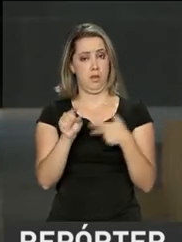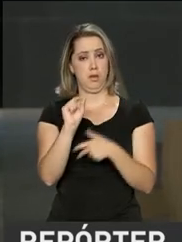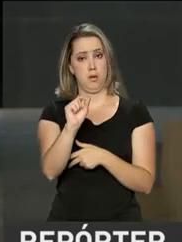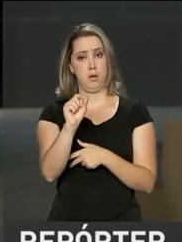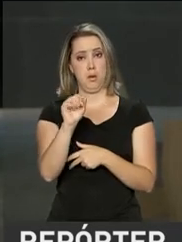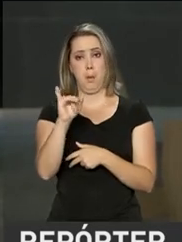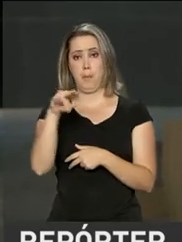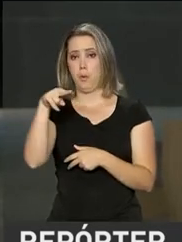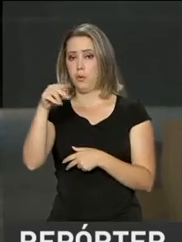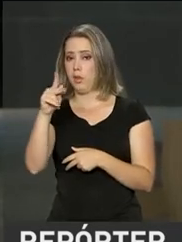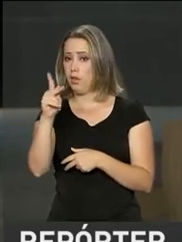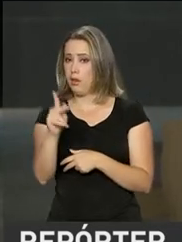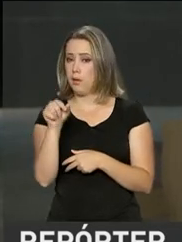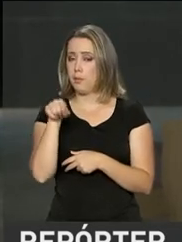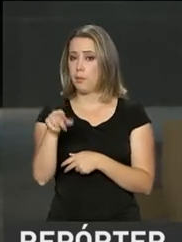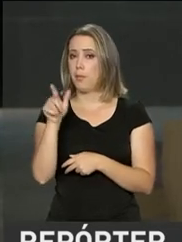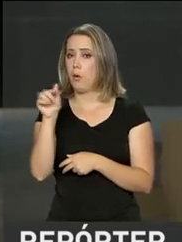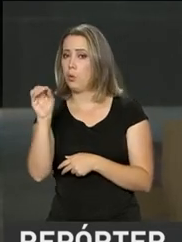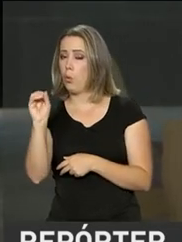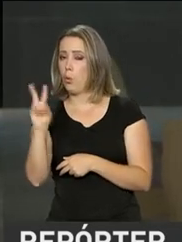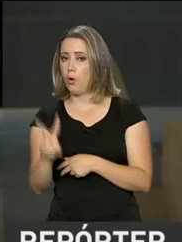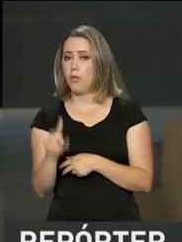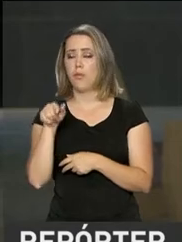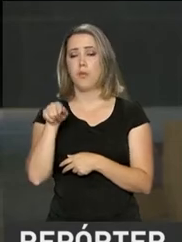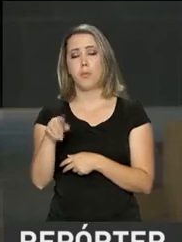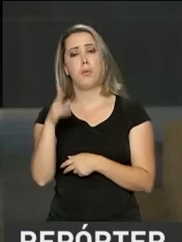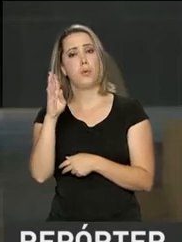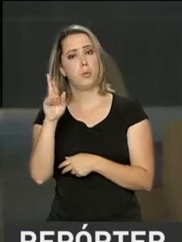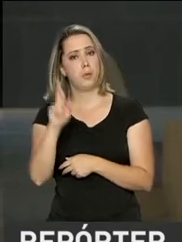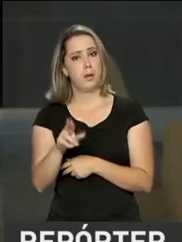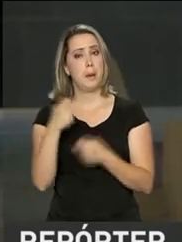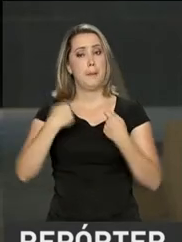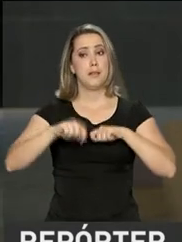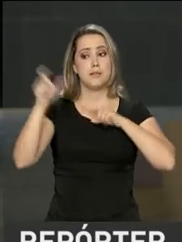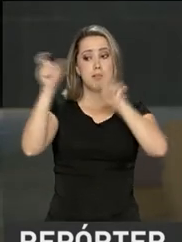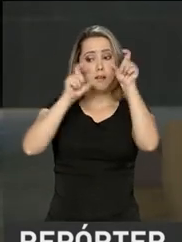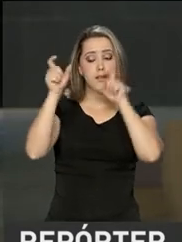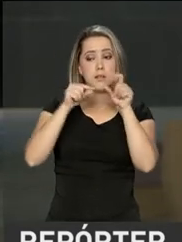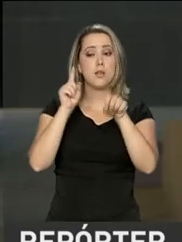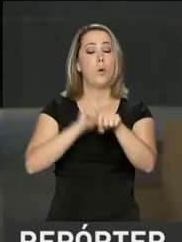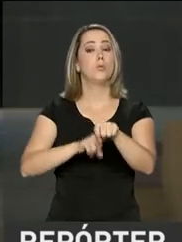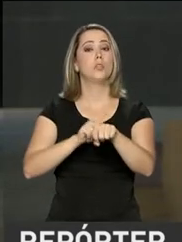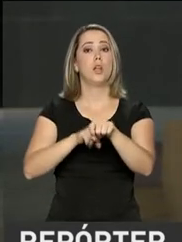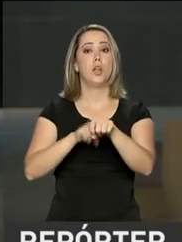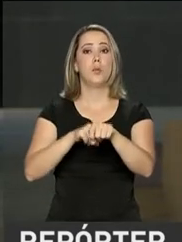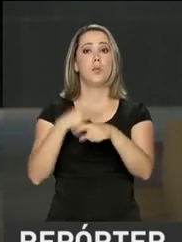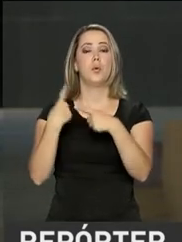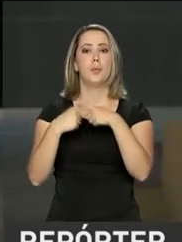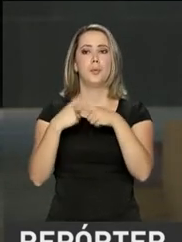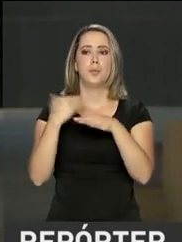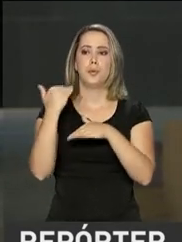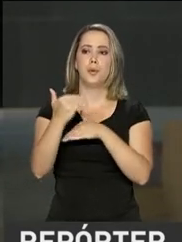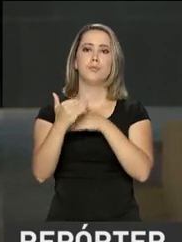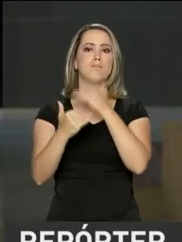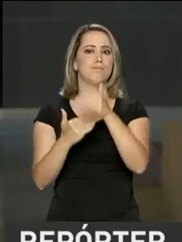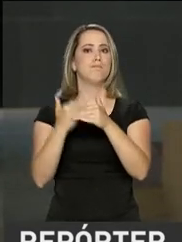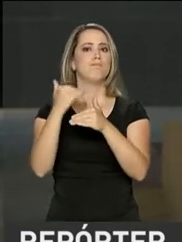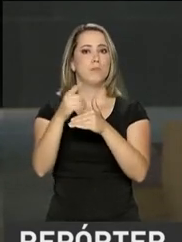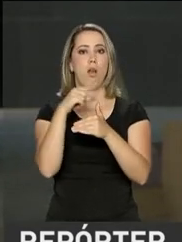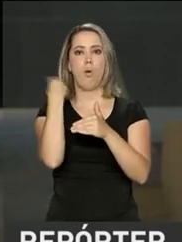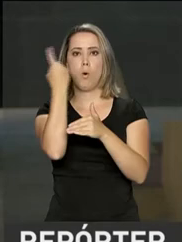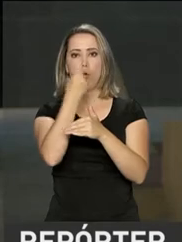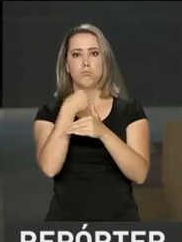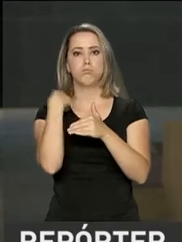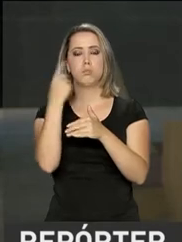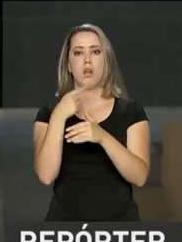enem.inep.gov.br. Os candidatos devem ficar atentos ao tempo no momento da inscrição. Isso porque cada página do sistema fica